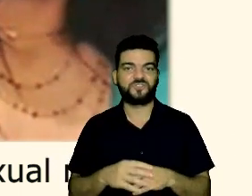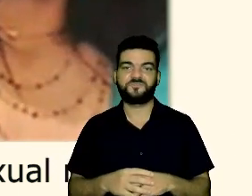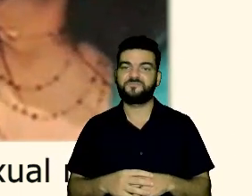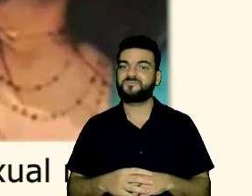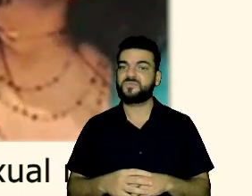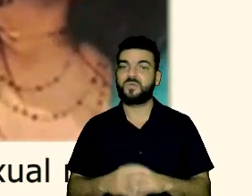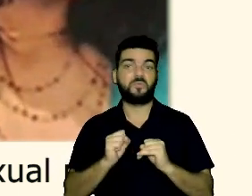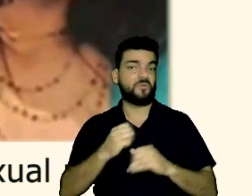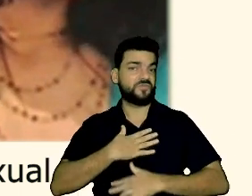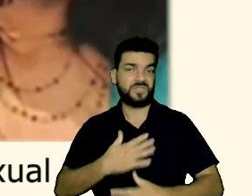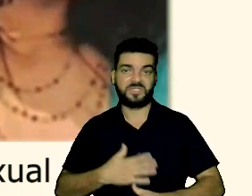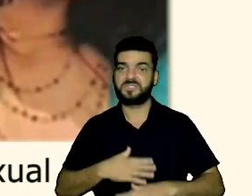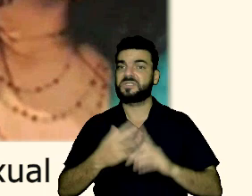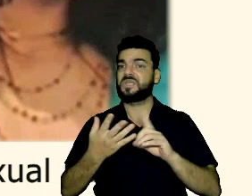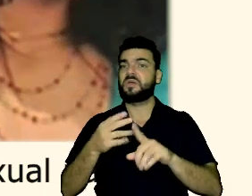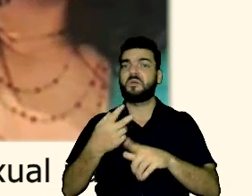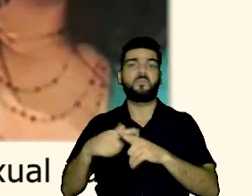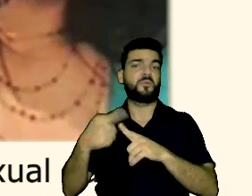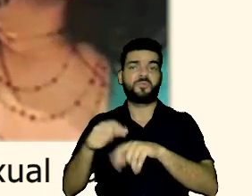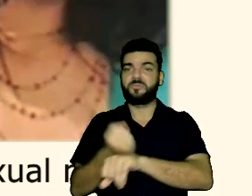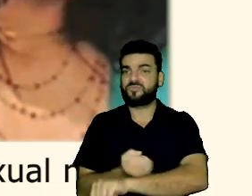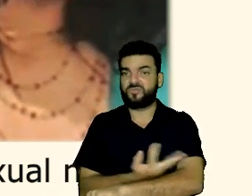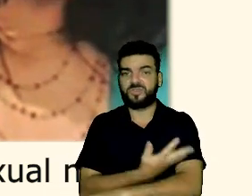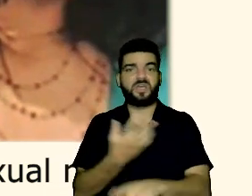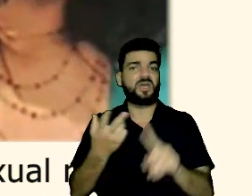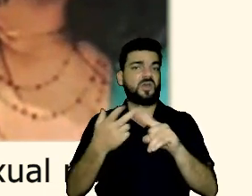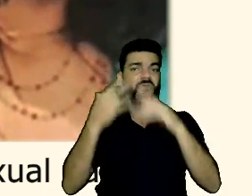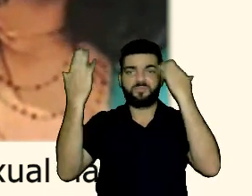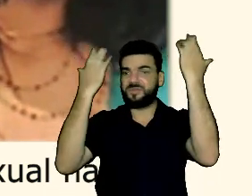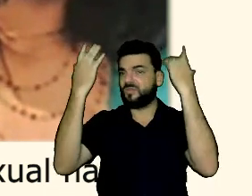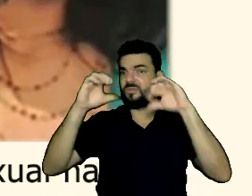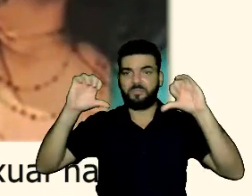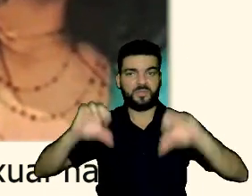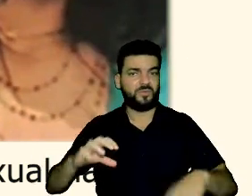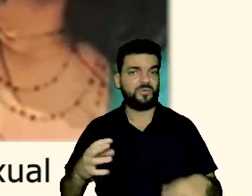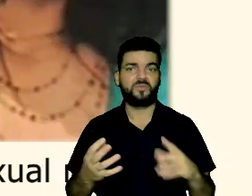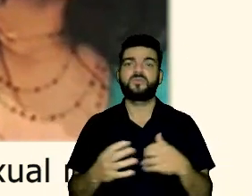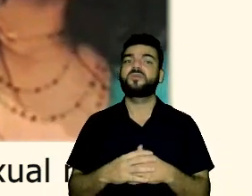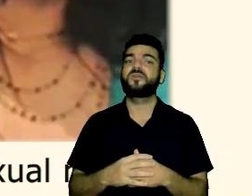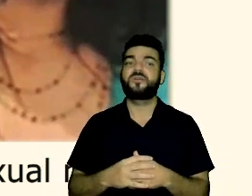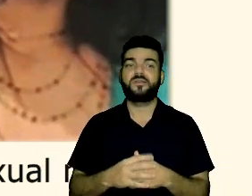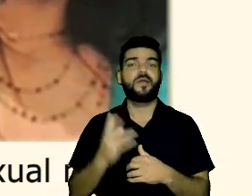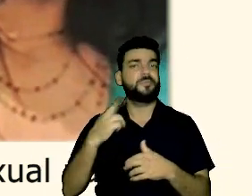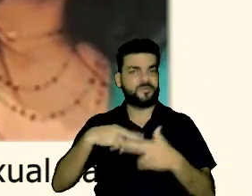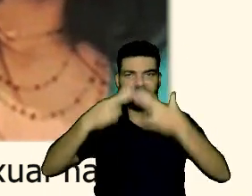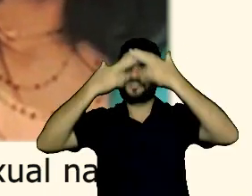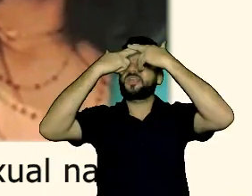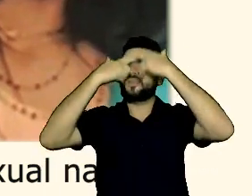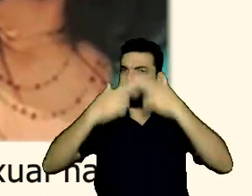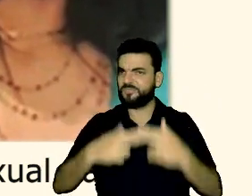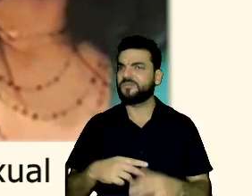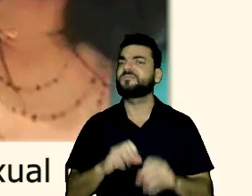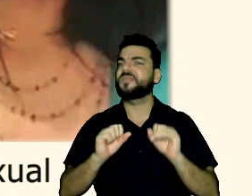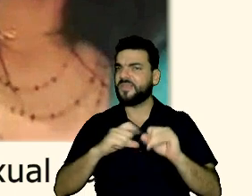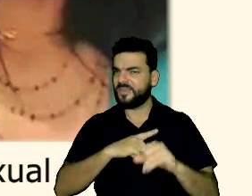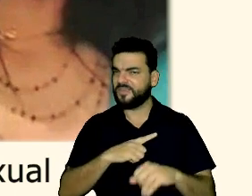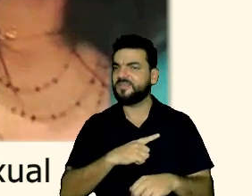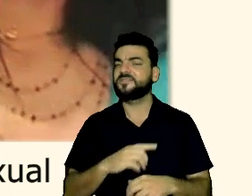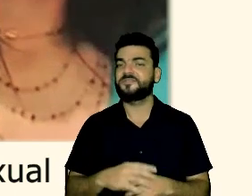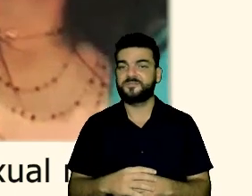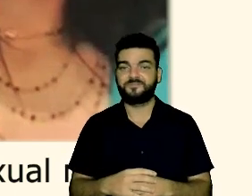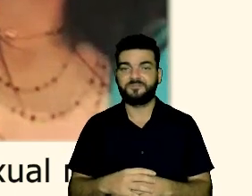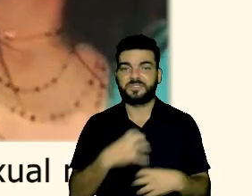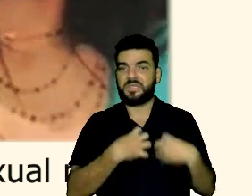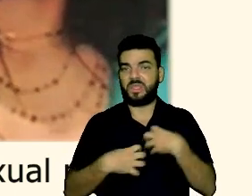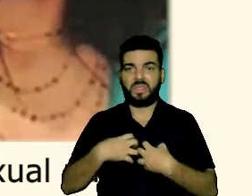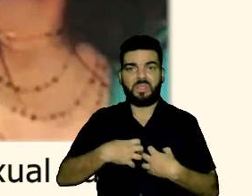ter consequências, primeiro físicas, emocionais, psicossomáticas, e acaba transtornando a vida